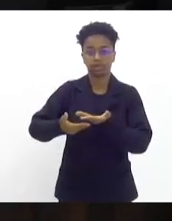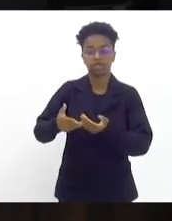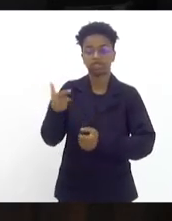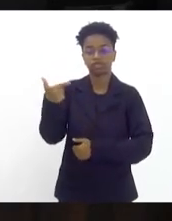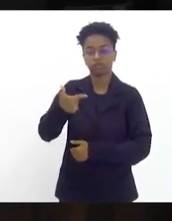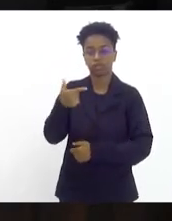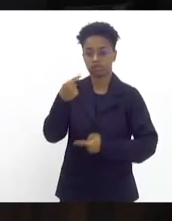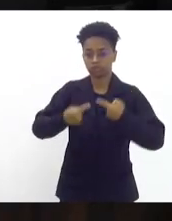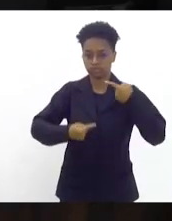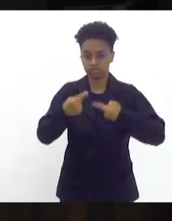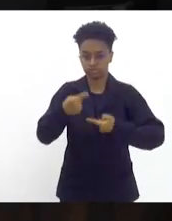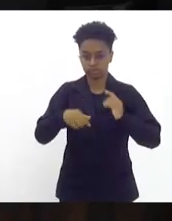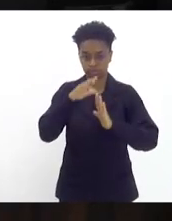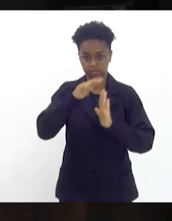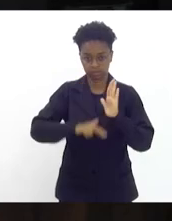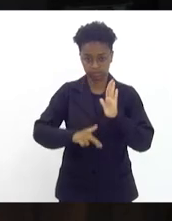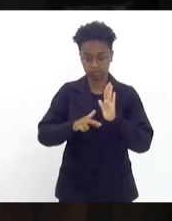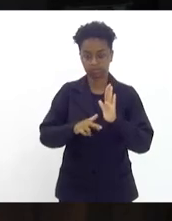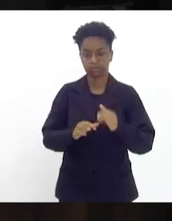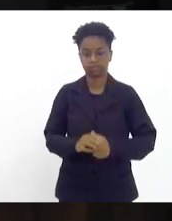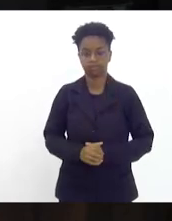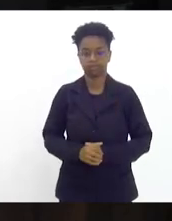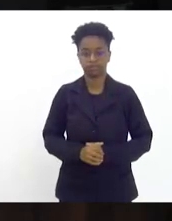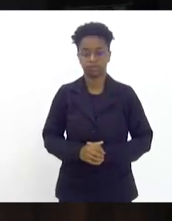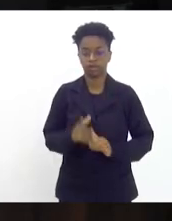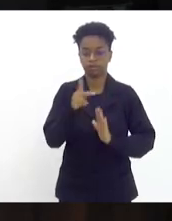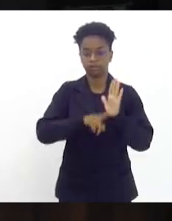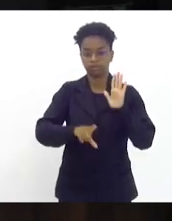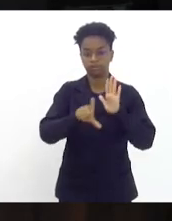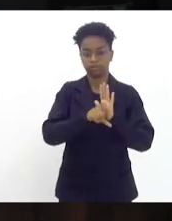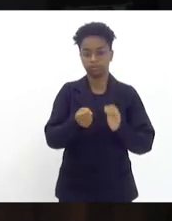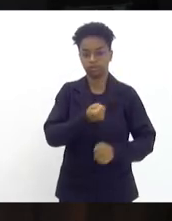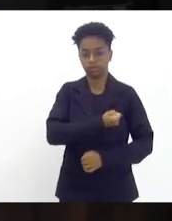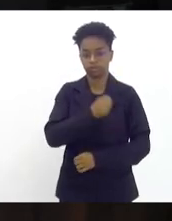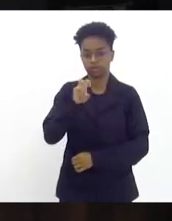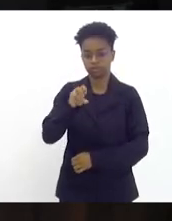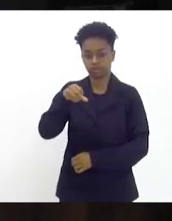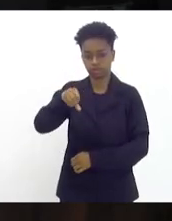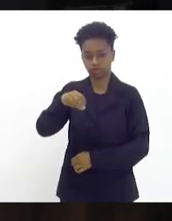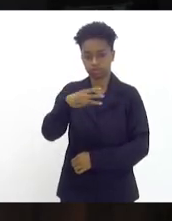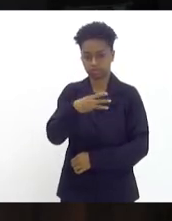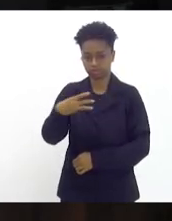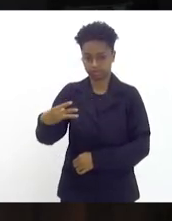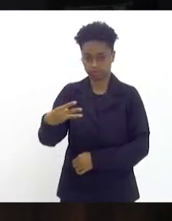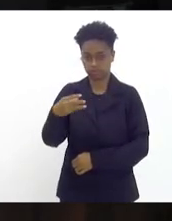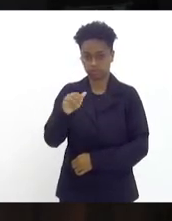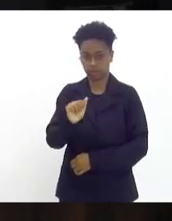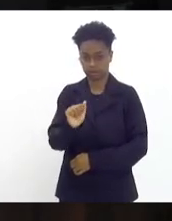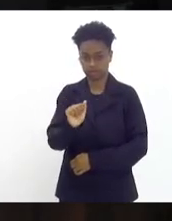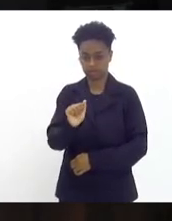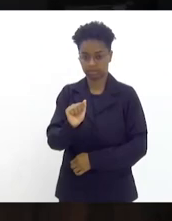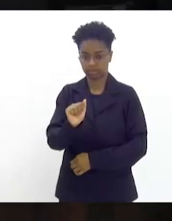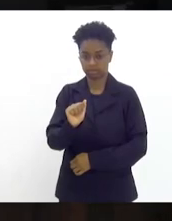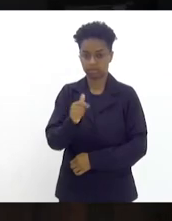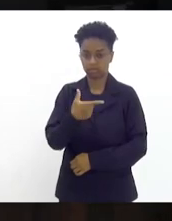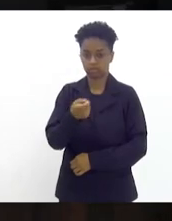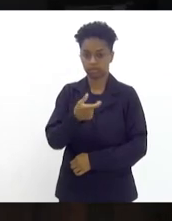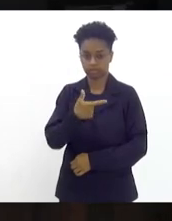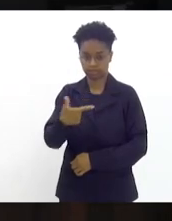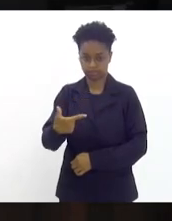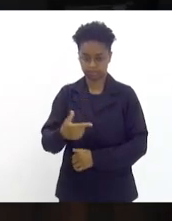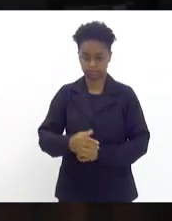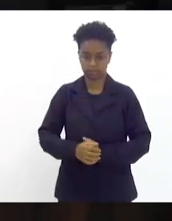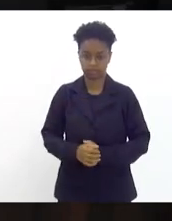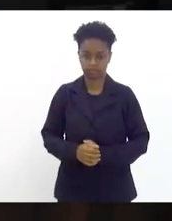discussão redação do vencido projeto de lei número 5933 a de 2022